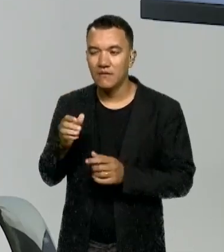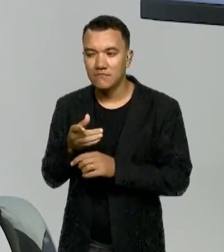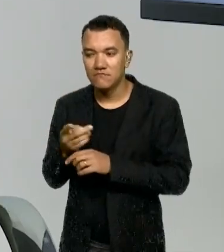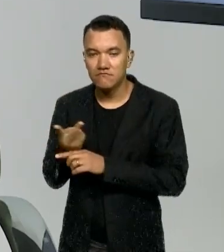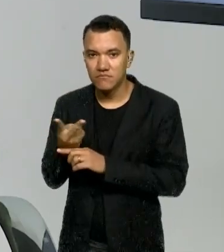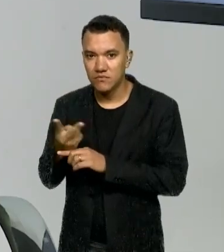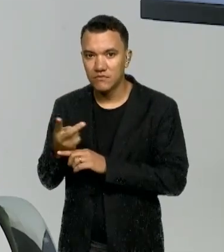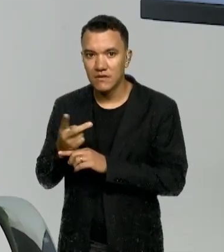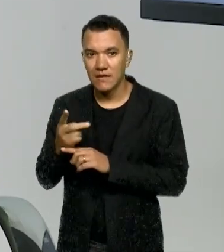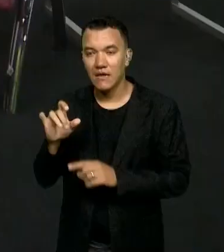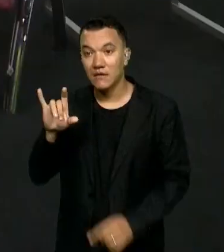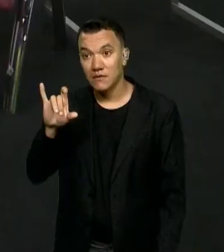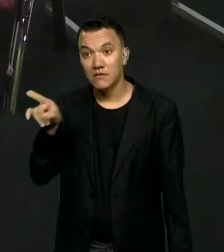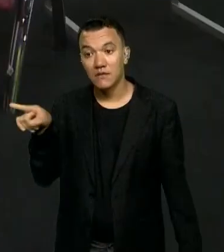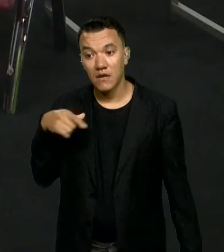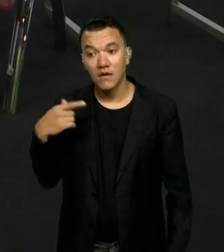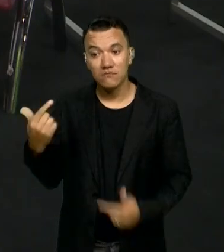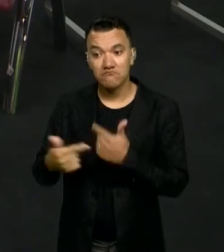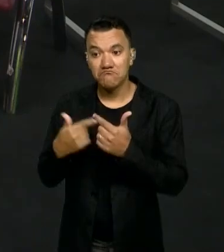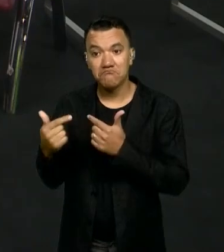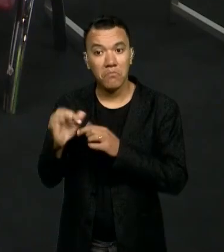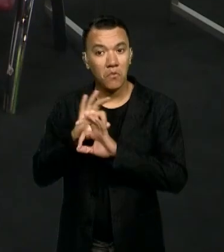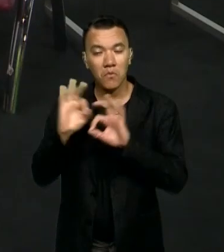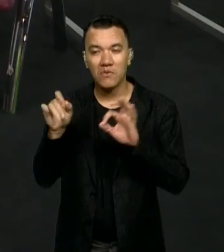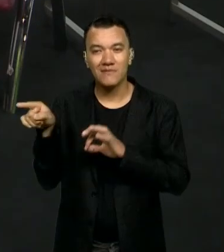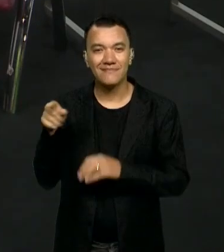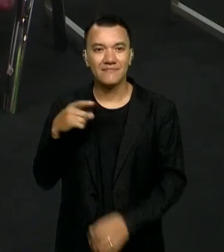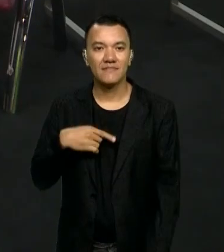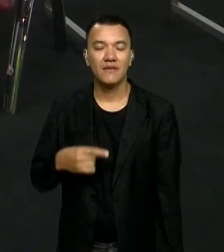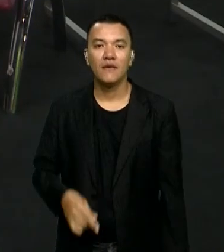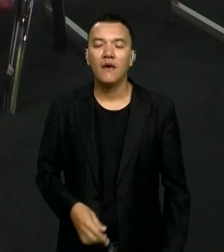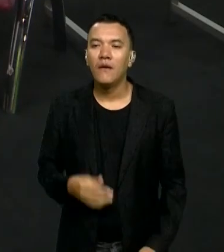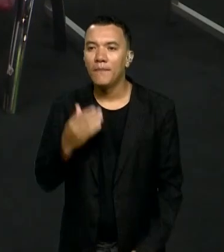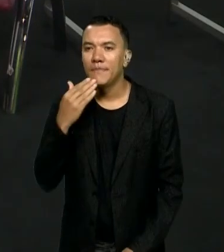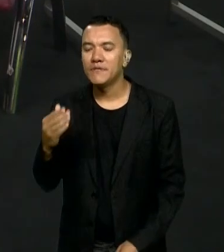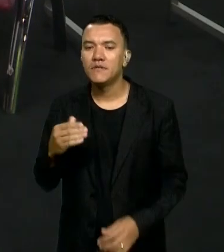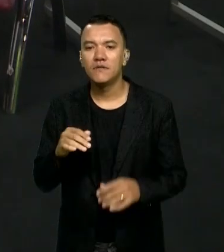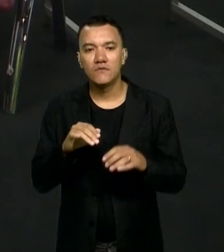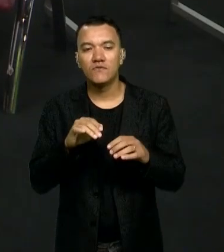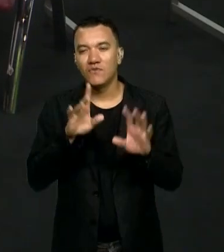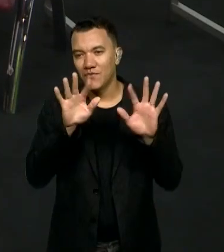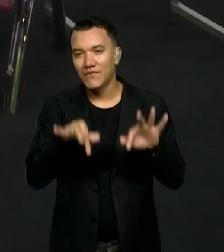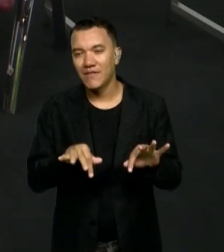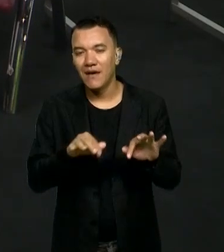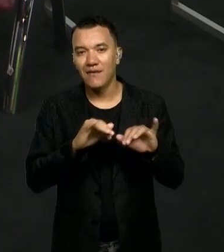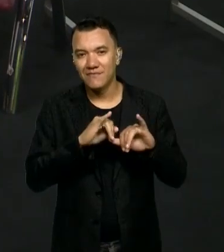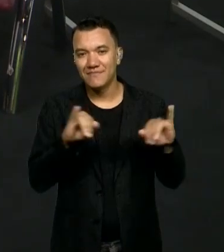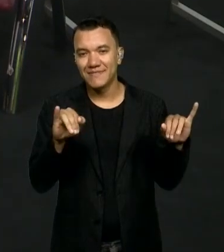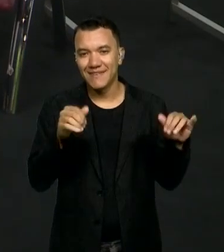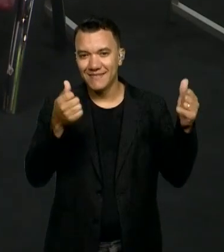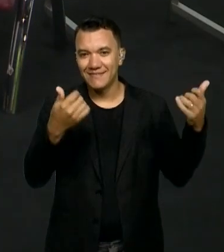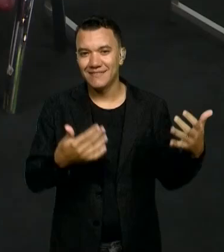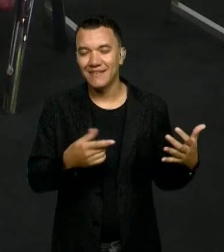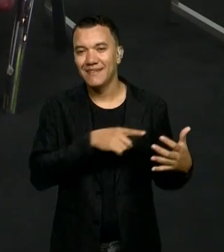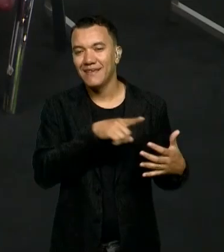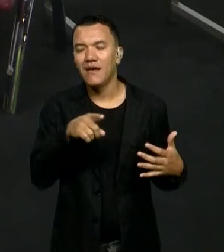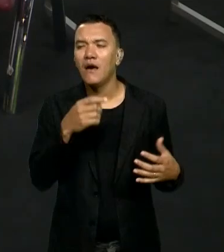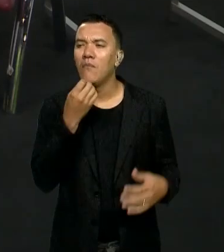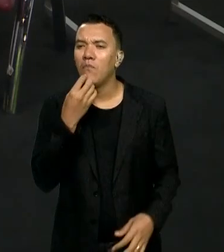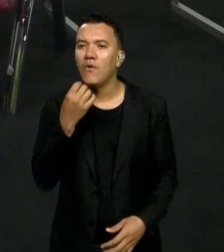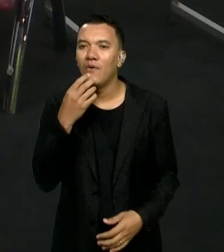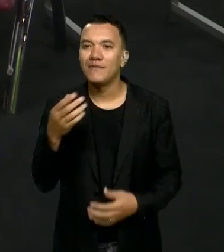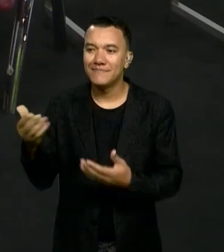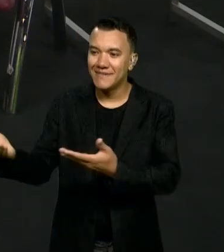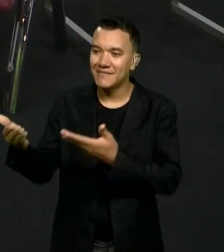maravilhoso trabalho de vocês. E aí eu queria te pedir que deixasse assim uma mensagem. Eu sempre peço, que é muito bom